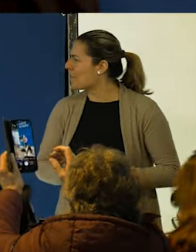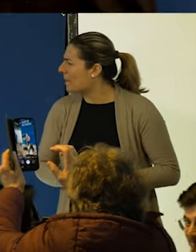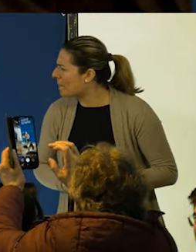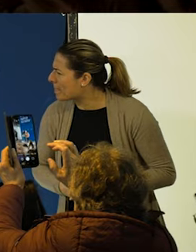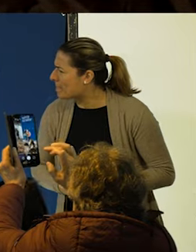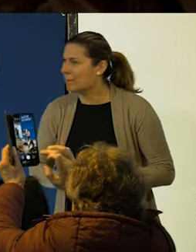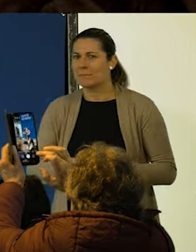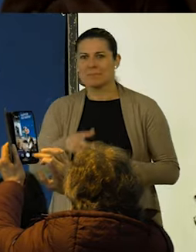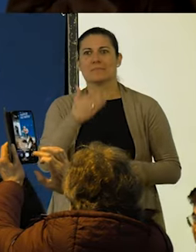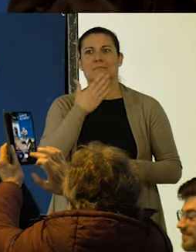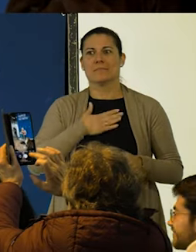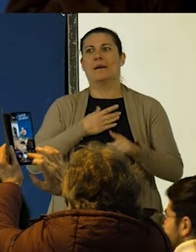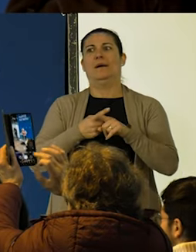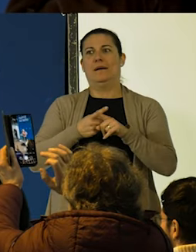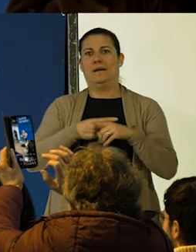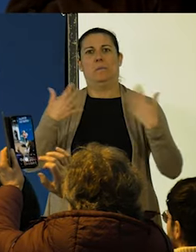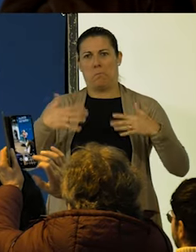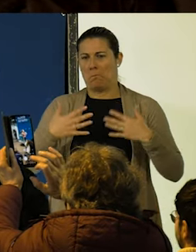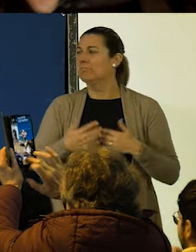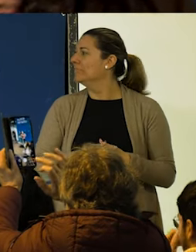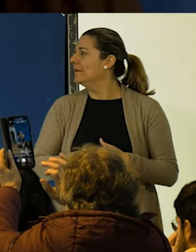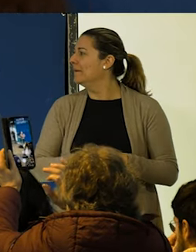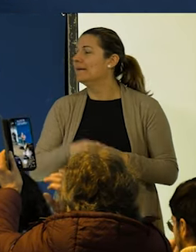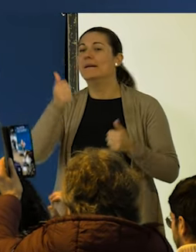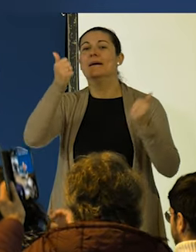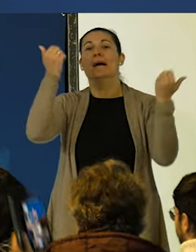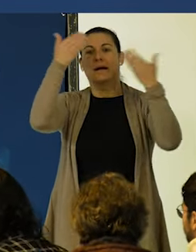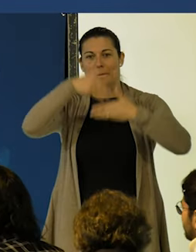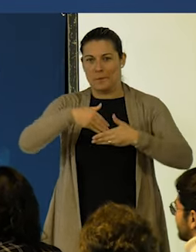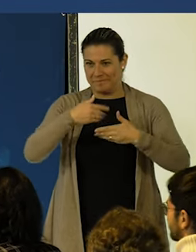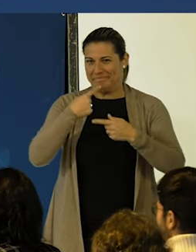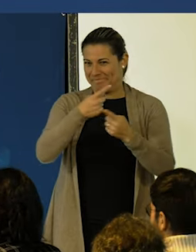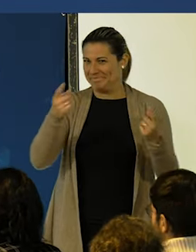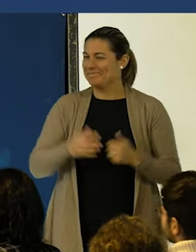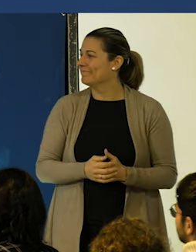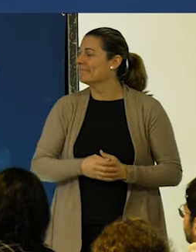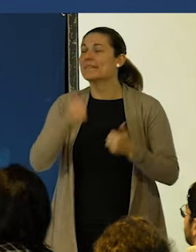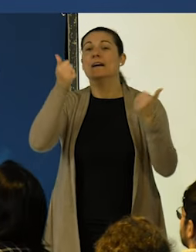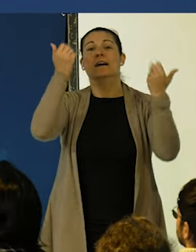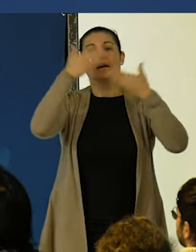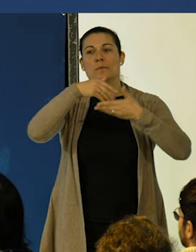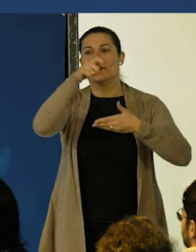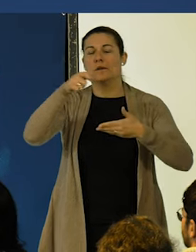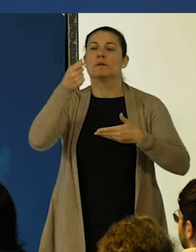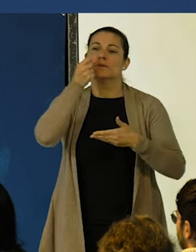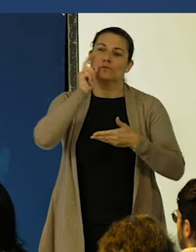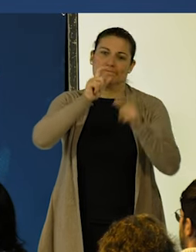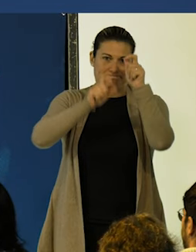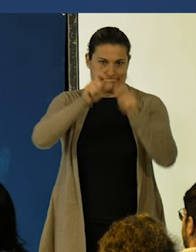Entrar com este entusiasmo é outra coisa. Boa noite! Boa noite a todas e a